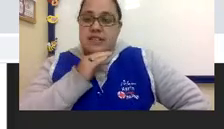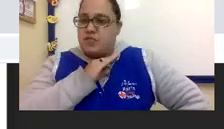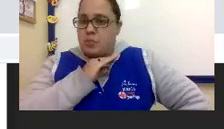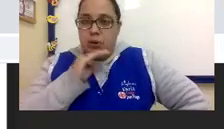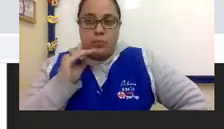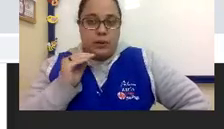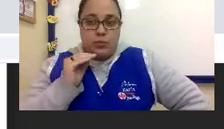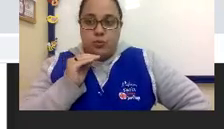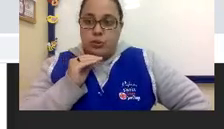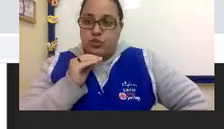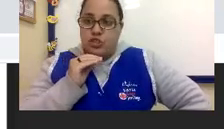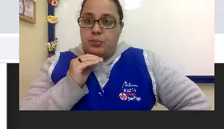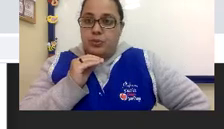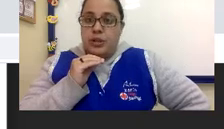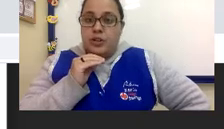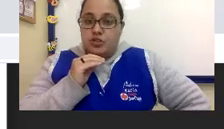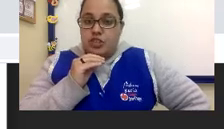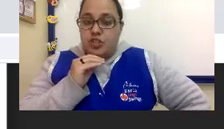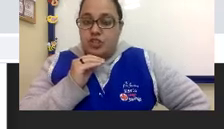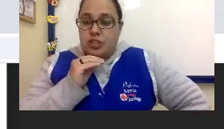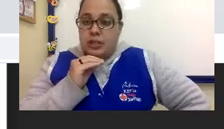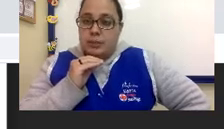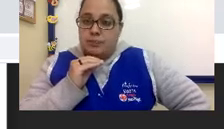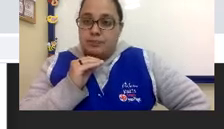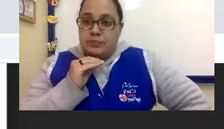todos eles servem só para um único tipo